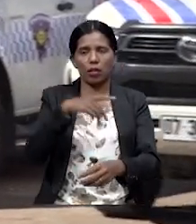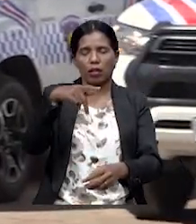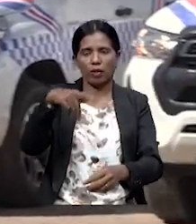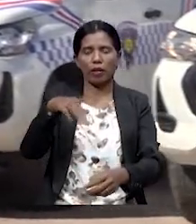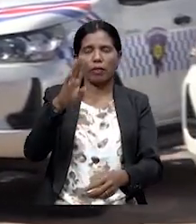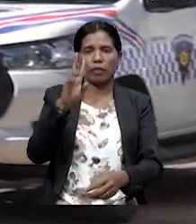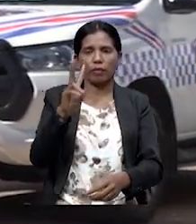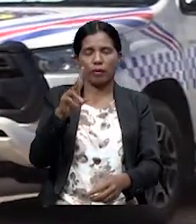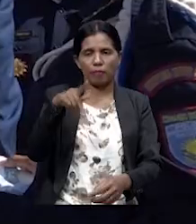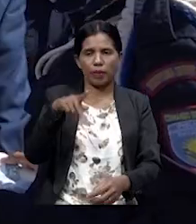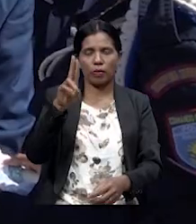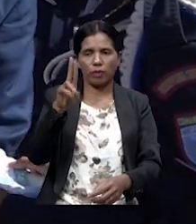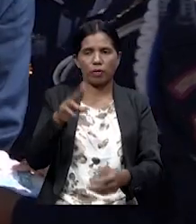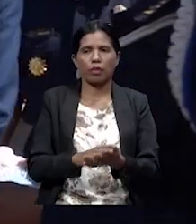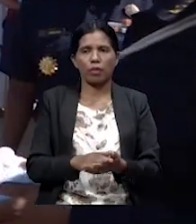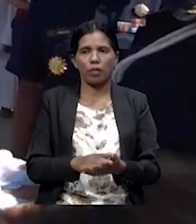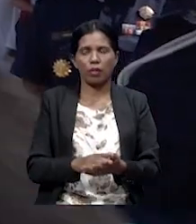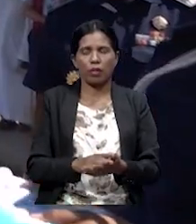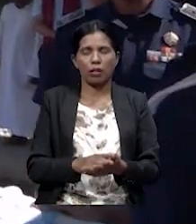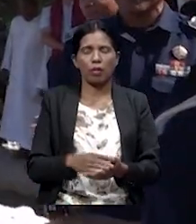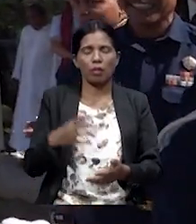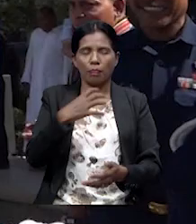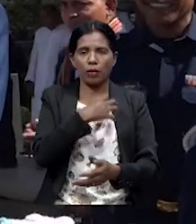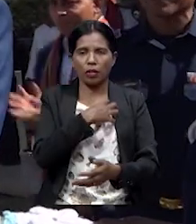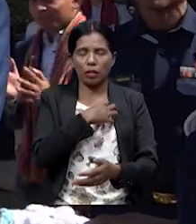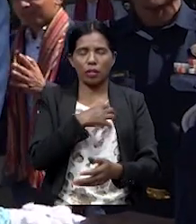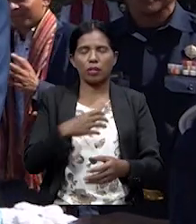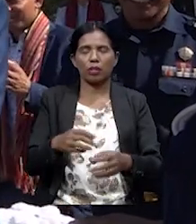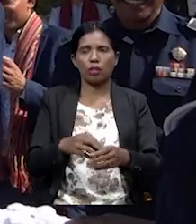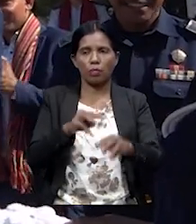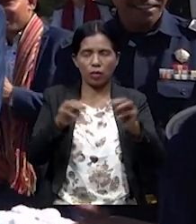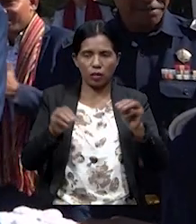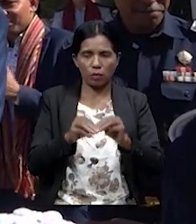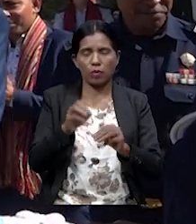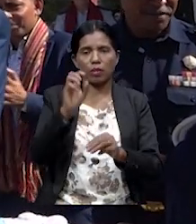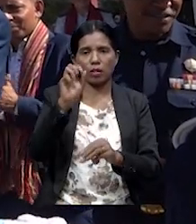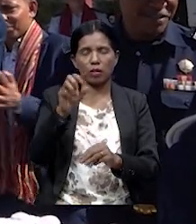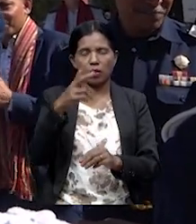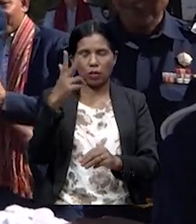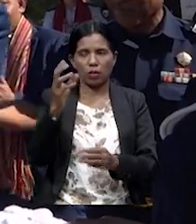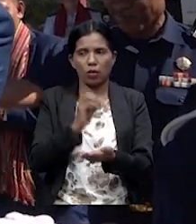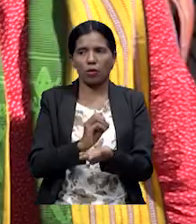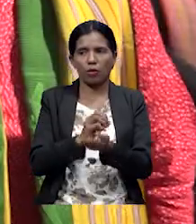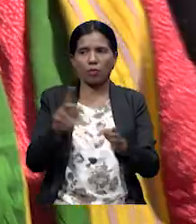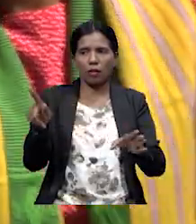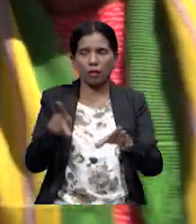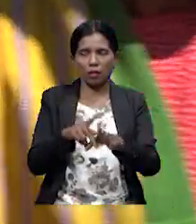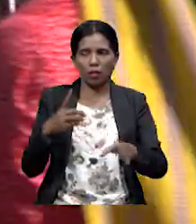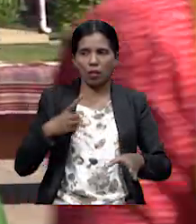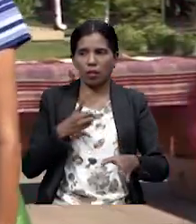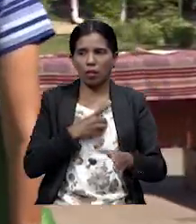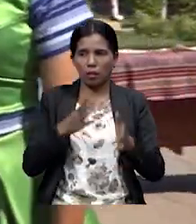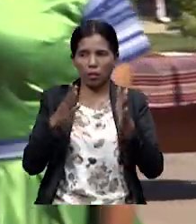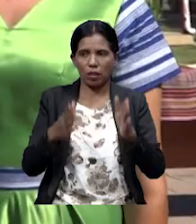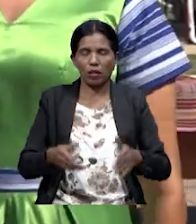Marca presença e a cerimônia, além de comandante PNTL município San Lucintolo, Norewa, marcamos presença os deputados Sira,